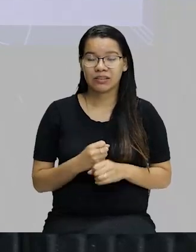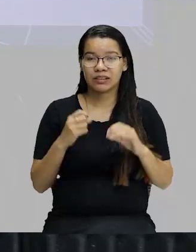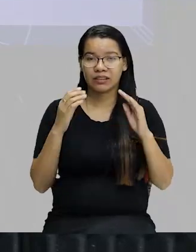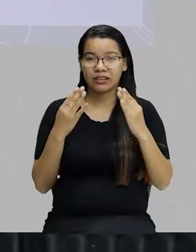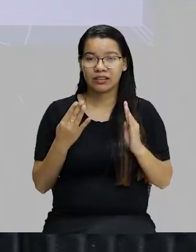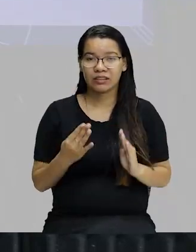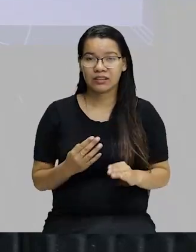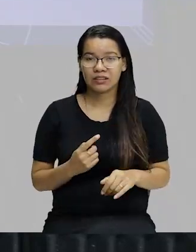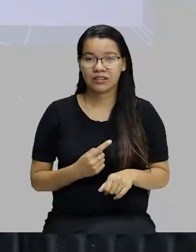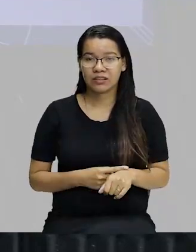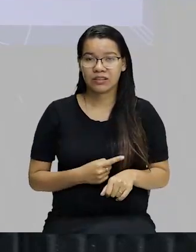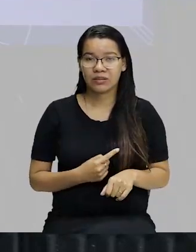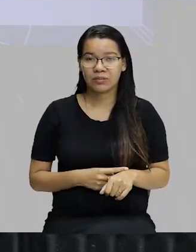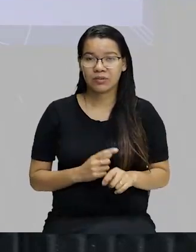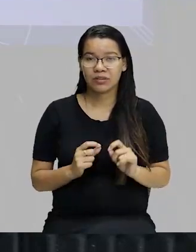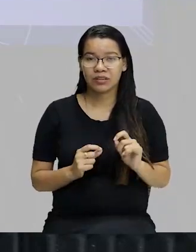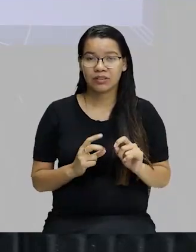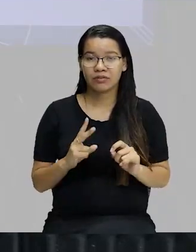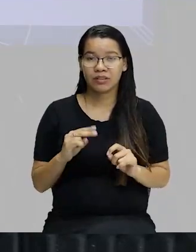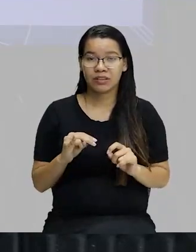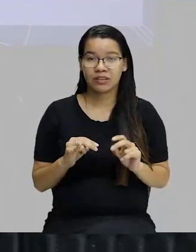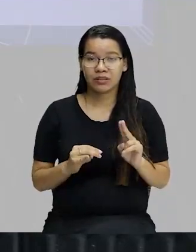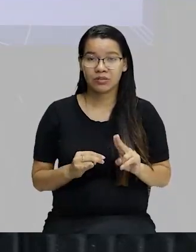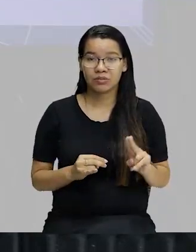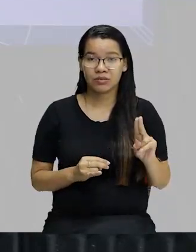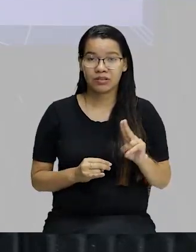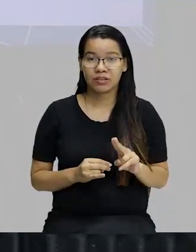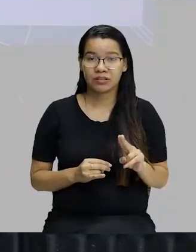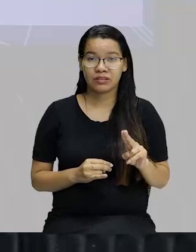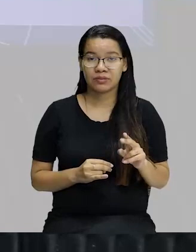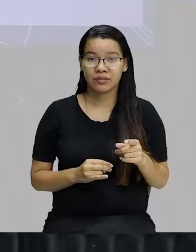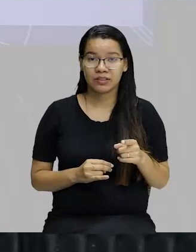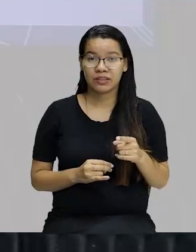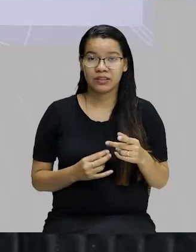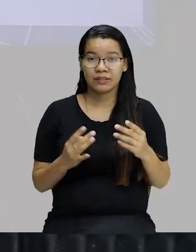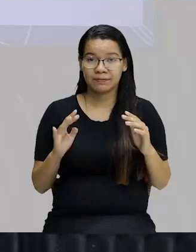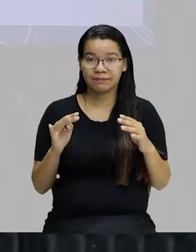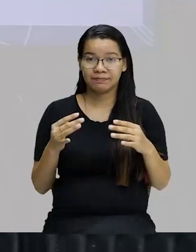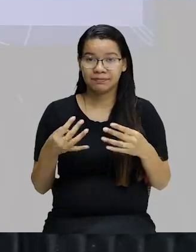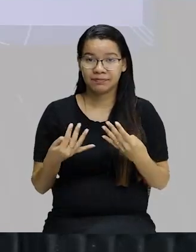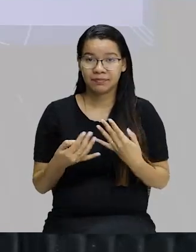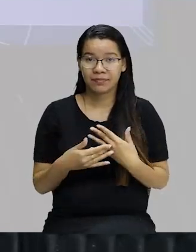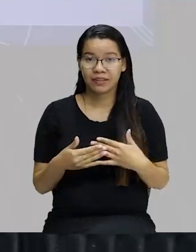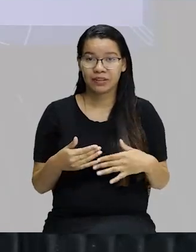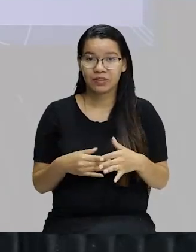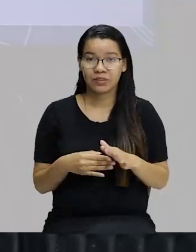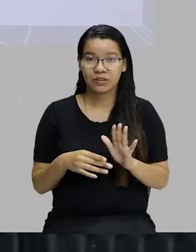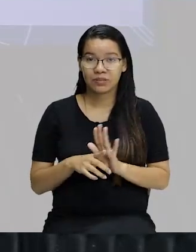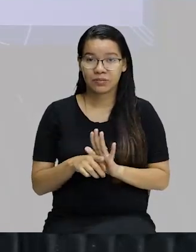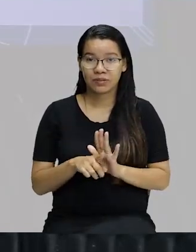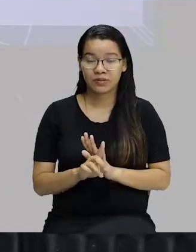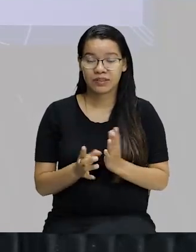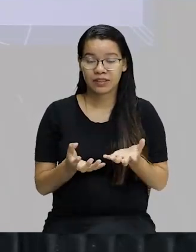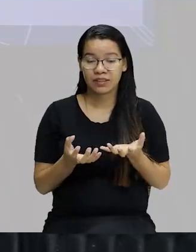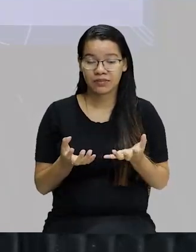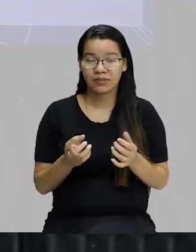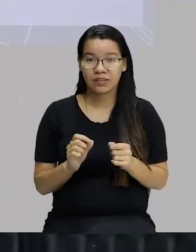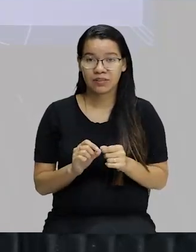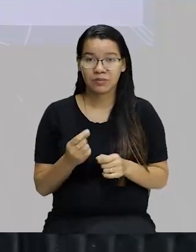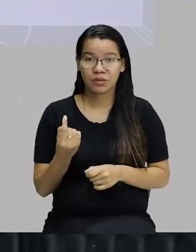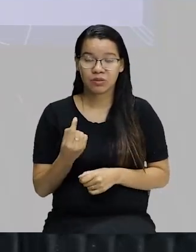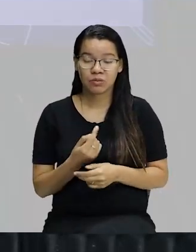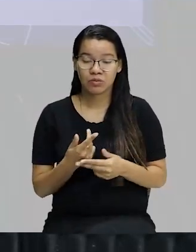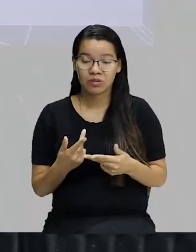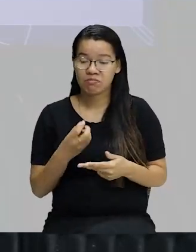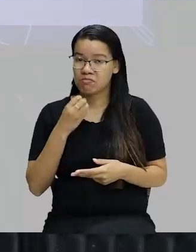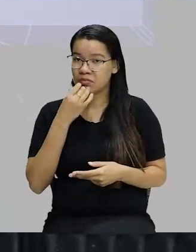um tempo que vai ser útil e que vai ser necessário para você dar atenção a todas as questões. Então, você quer fazer algo